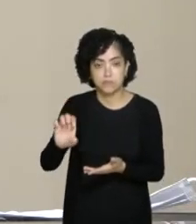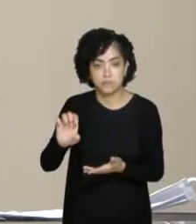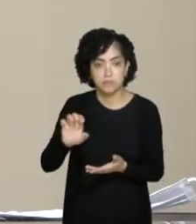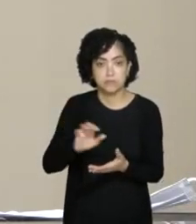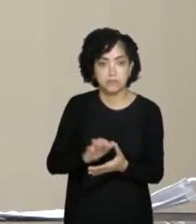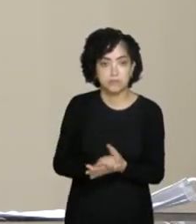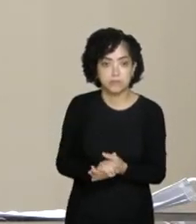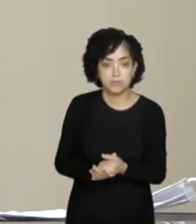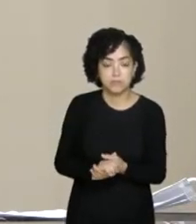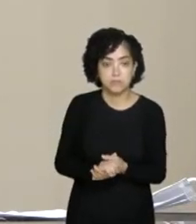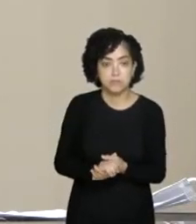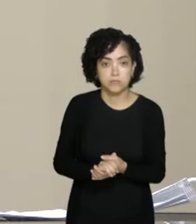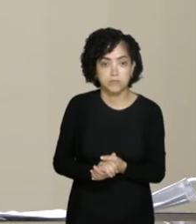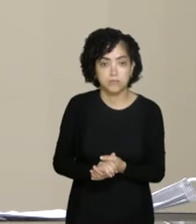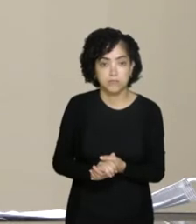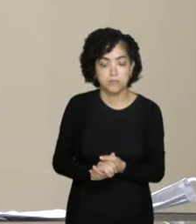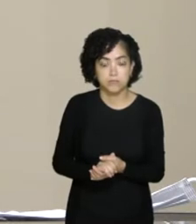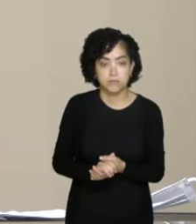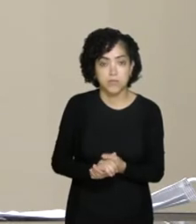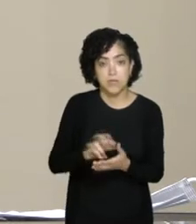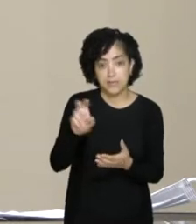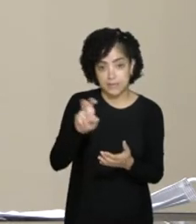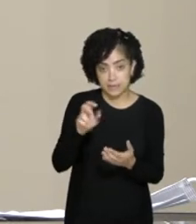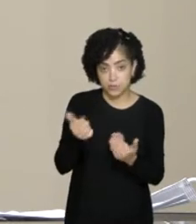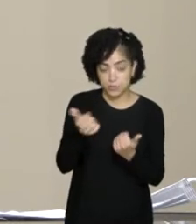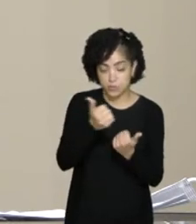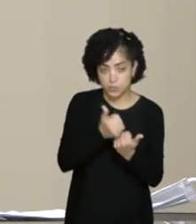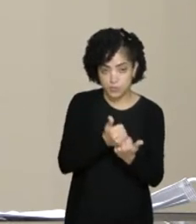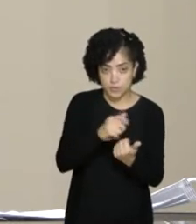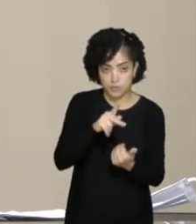Jessen, quinto suplente da coligação